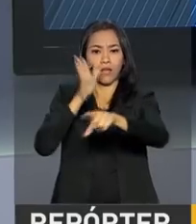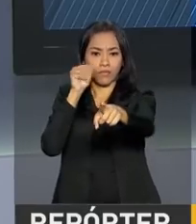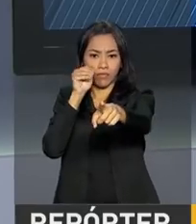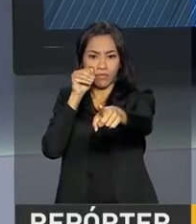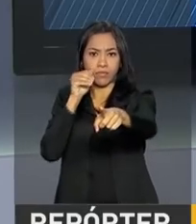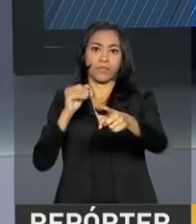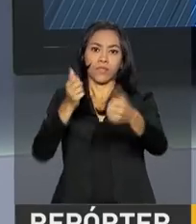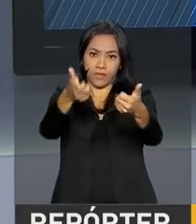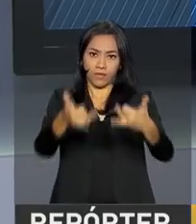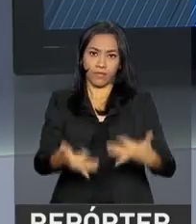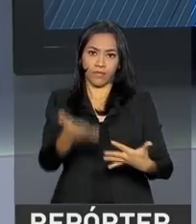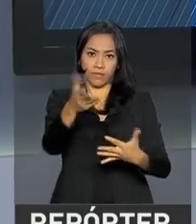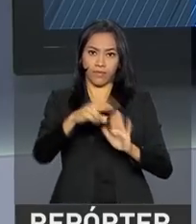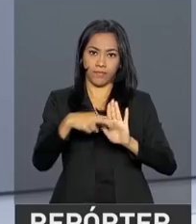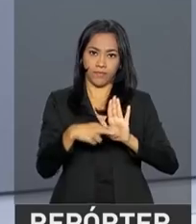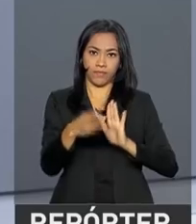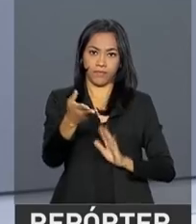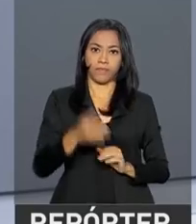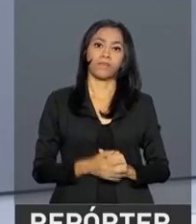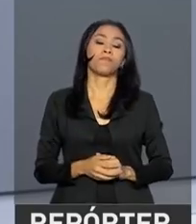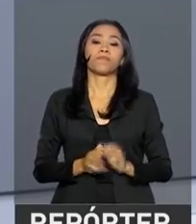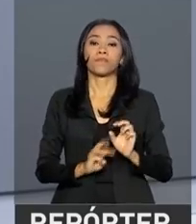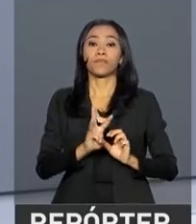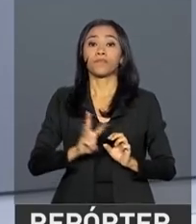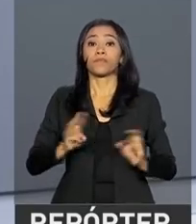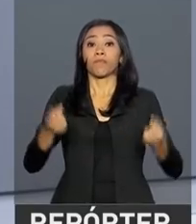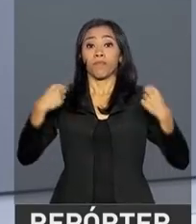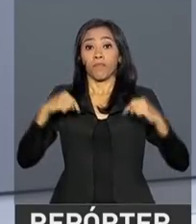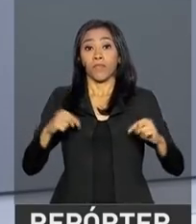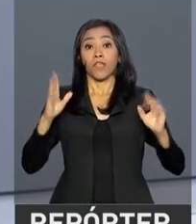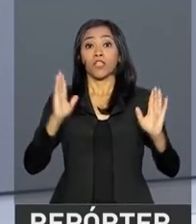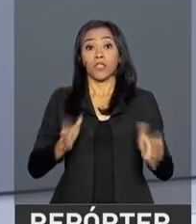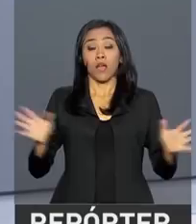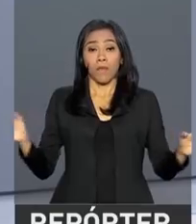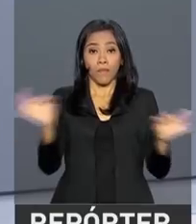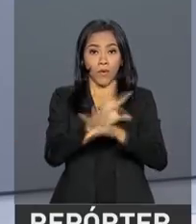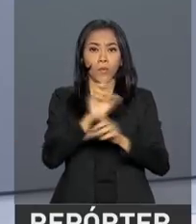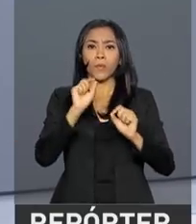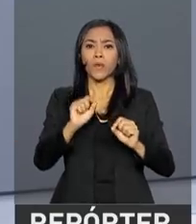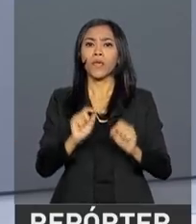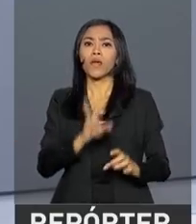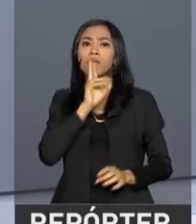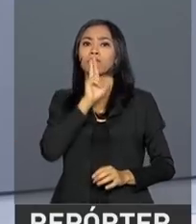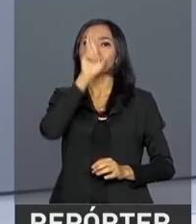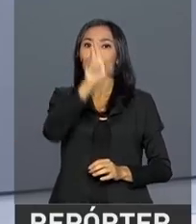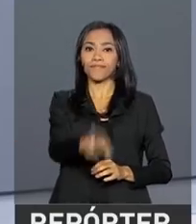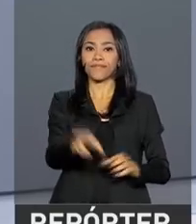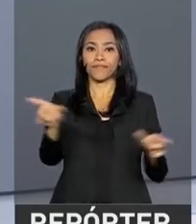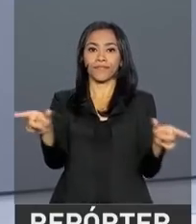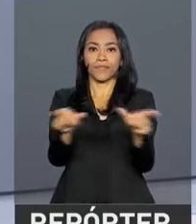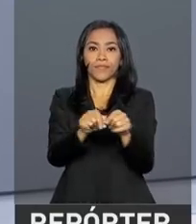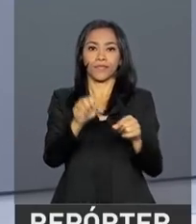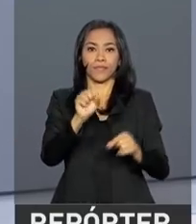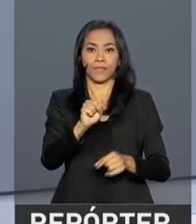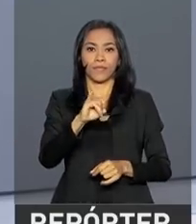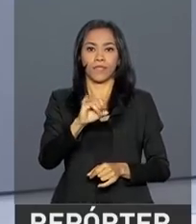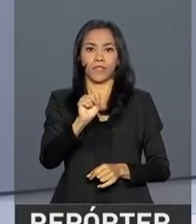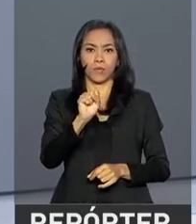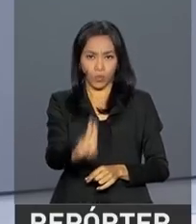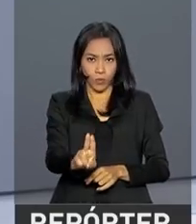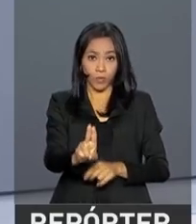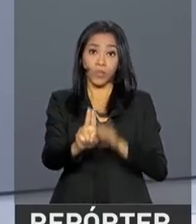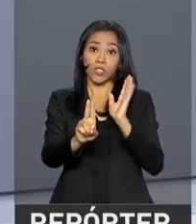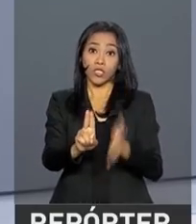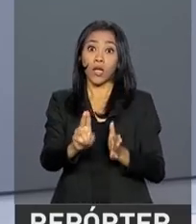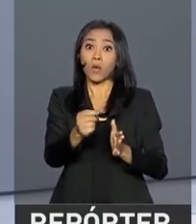de energia elétrica já está disponível para consulta o resultado do sistema de seleção unificada sisu estão